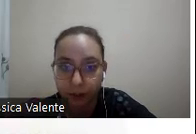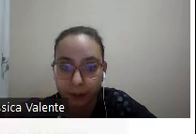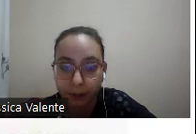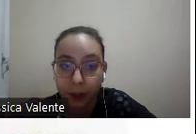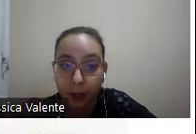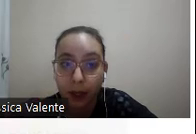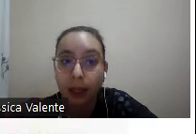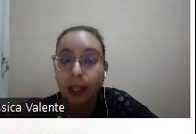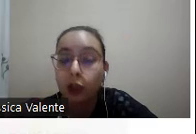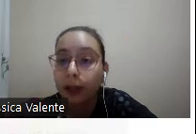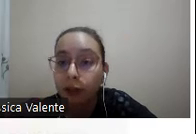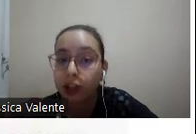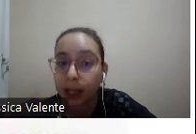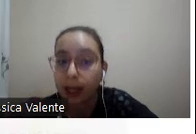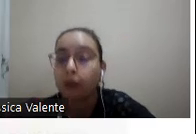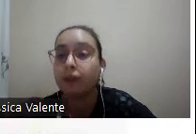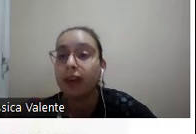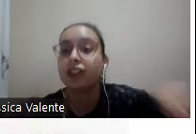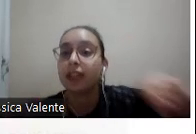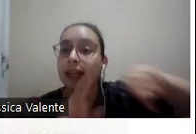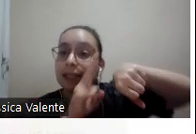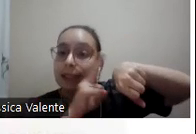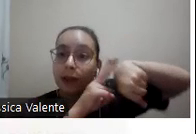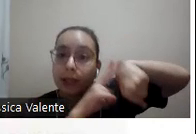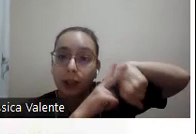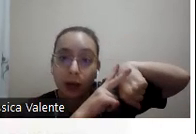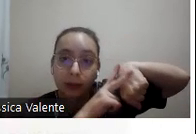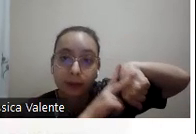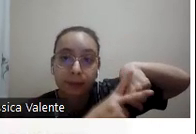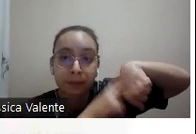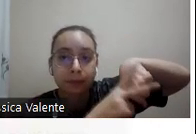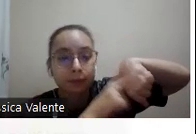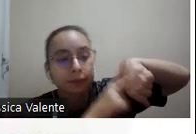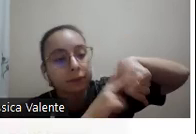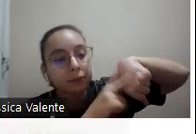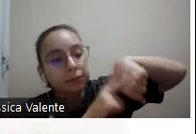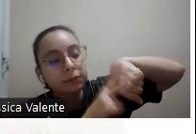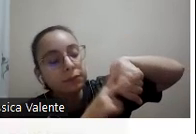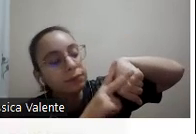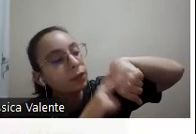verde. E no Rio de Janeiro, verde tem esse sinal aqui, ó.